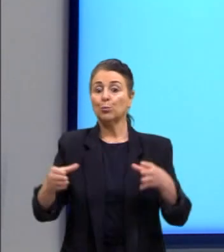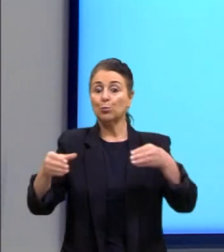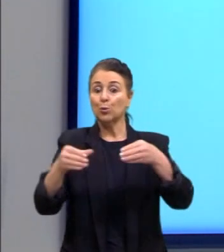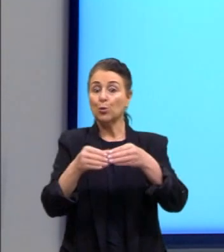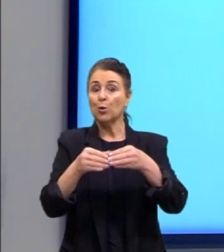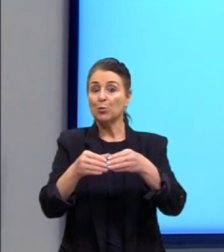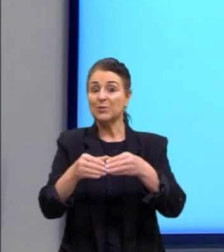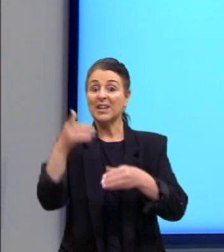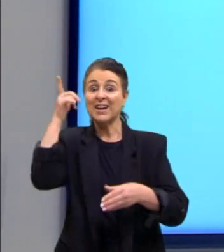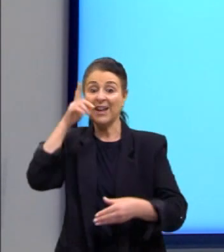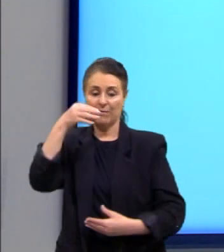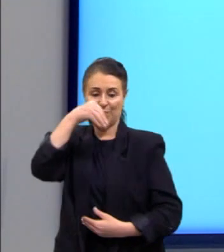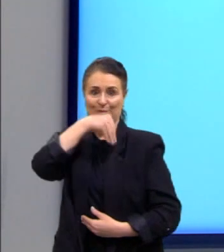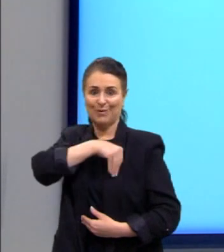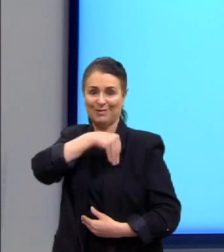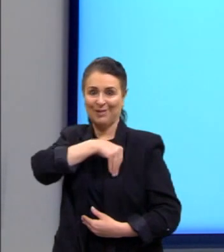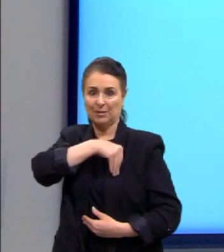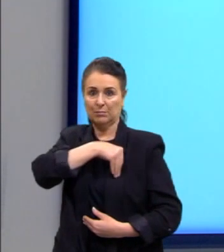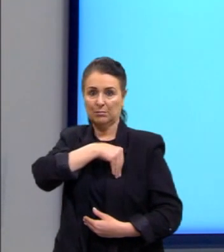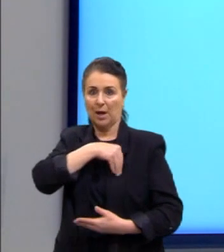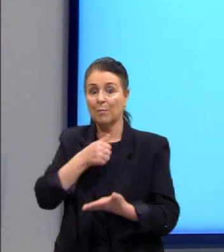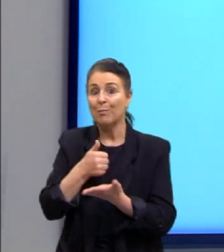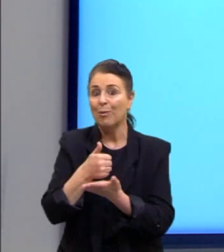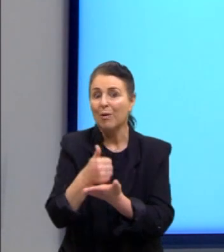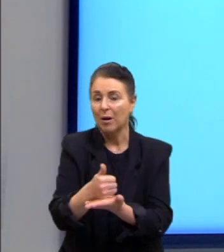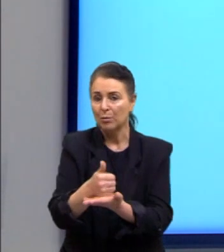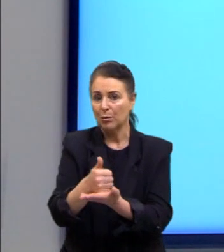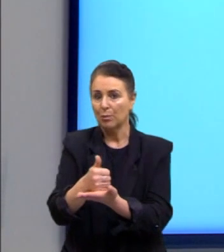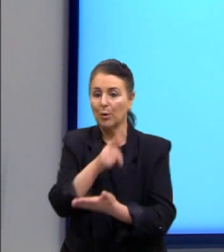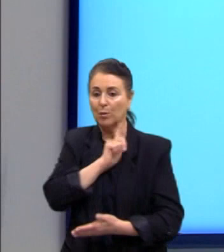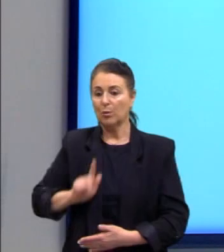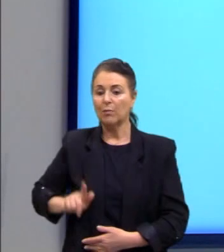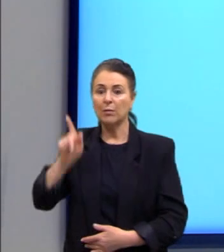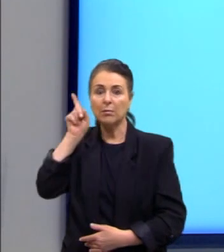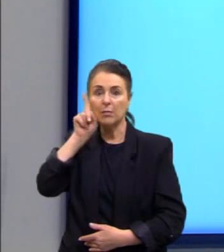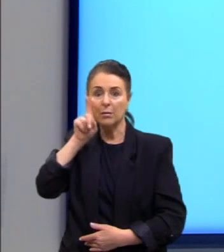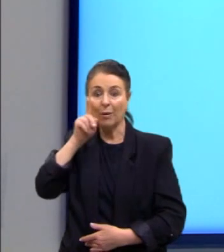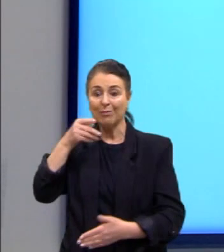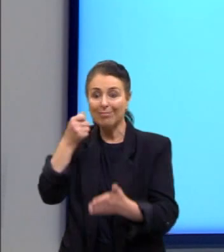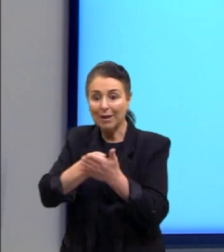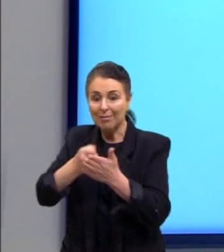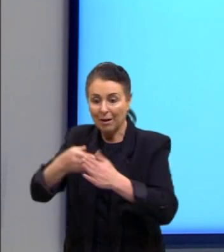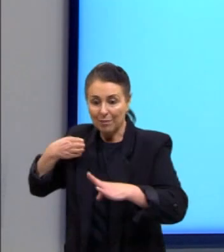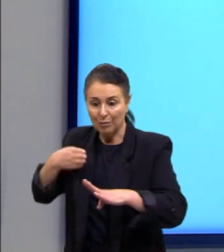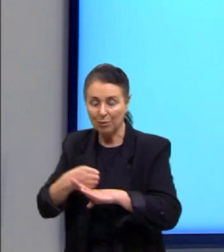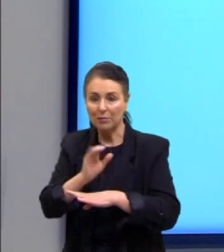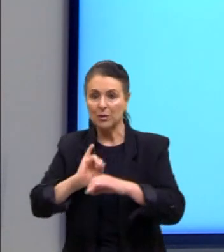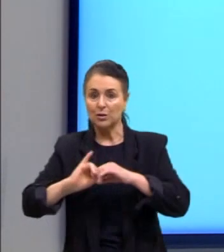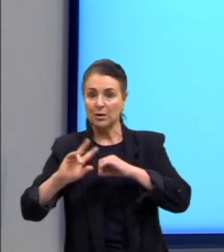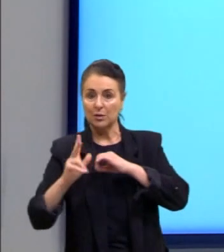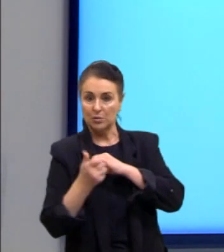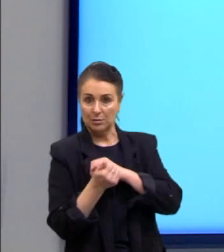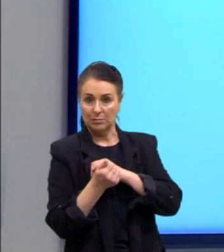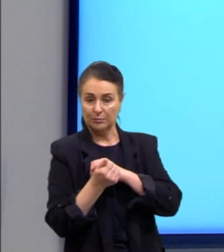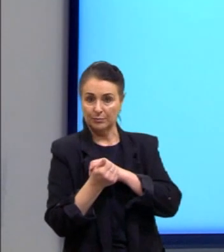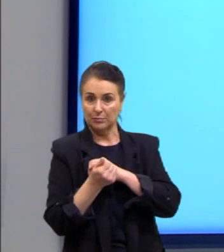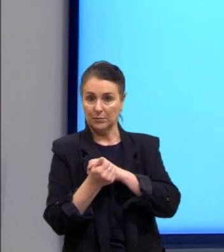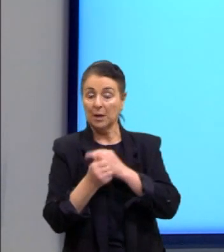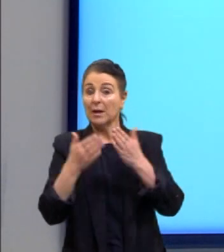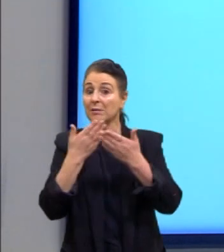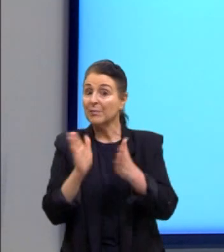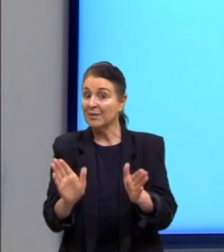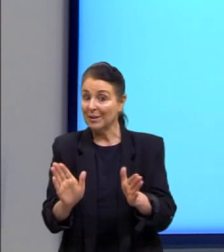e apoiadas pelo governo americano tentaram invadir a ilha sendo derrotadas na Baía dos porcos Então realmente